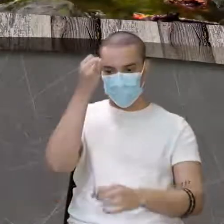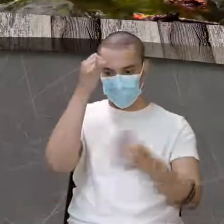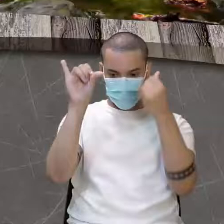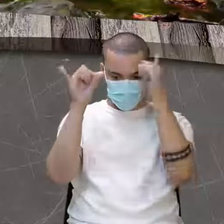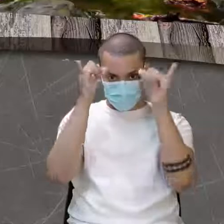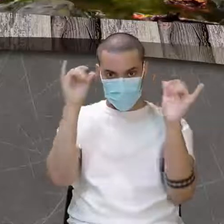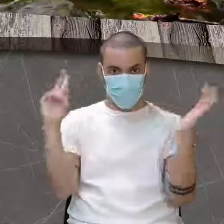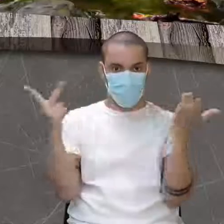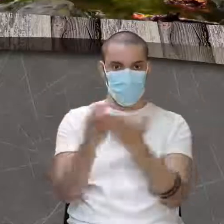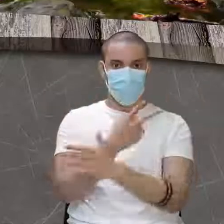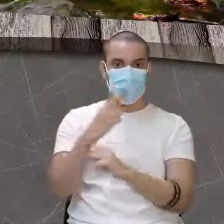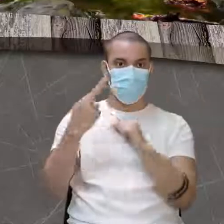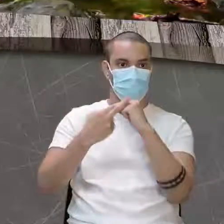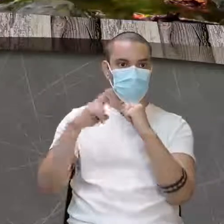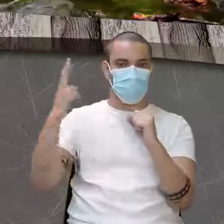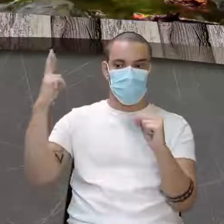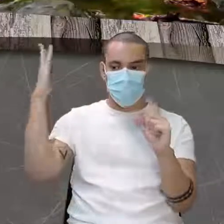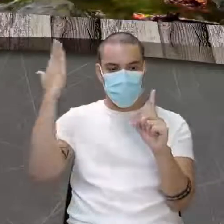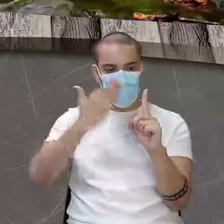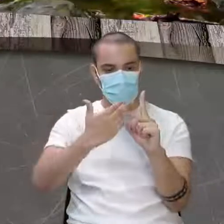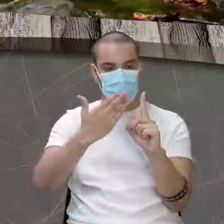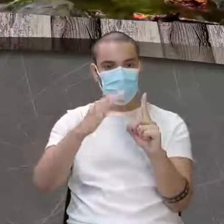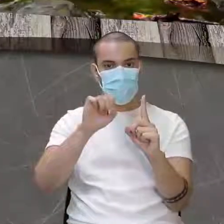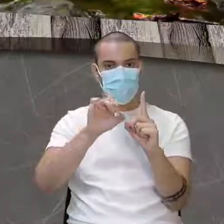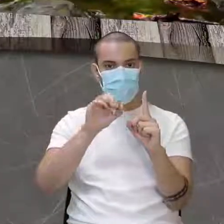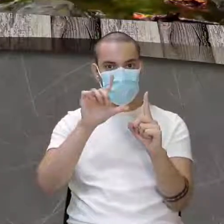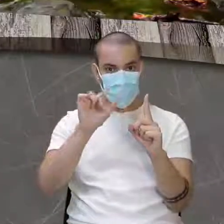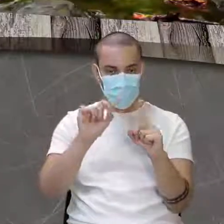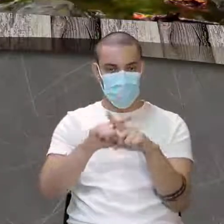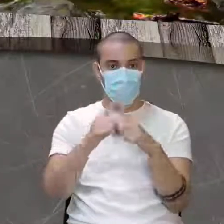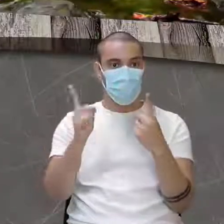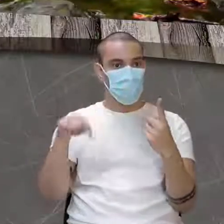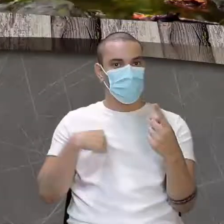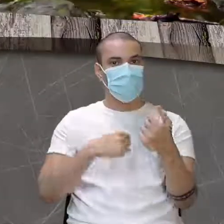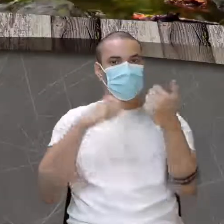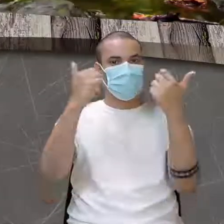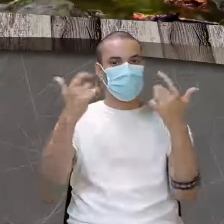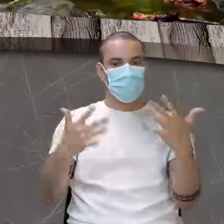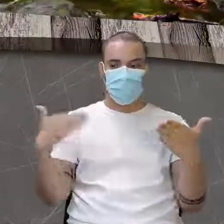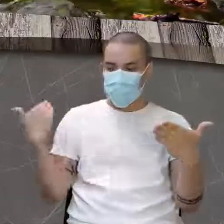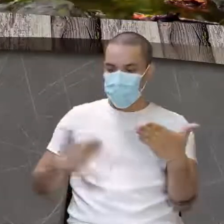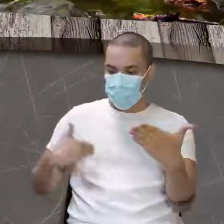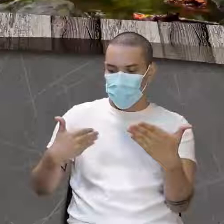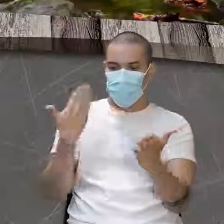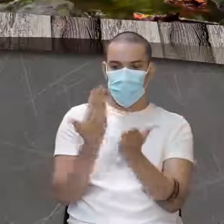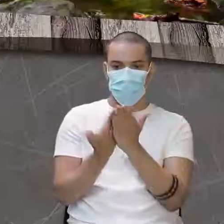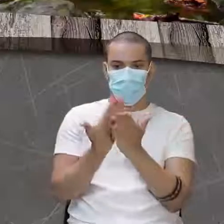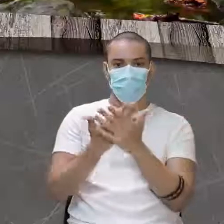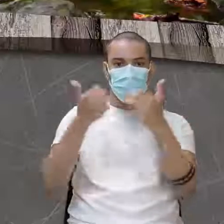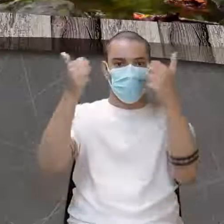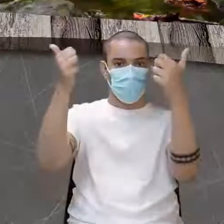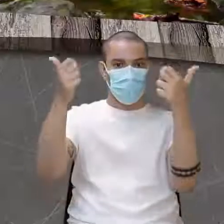que essa radiação chegue diretamente no solo. E aí, a gente falou durante a aula que a gente tem já